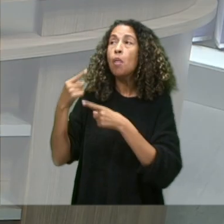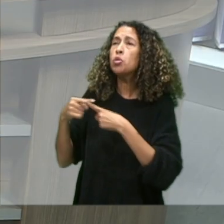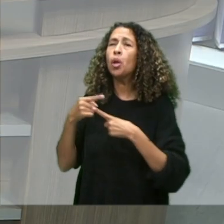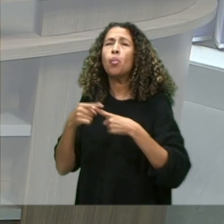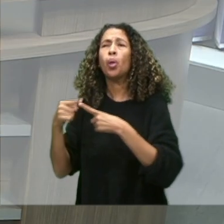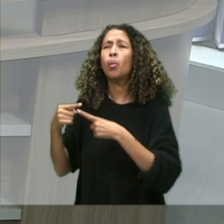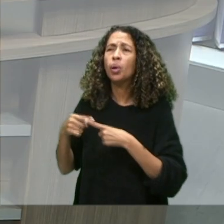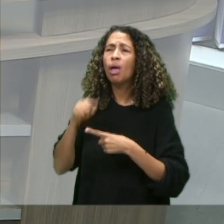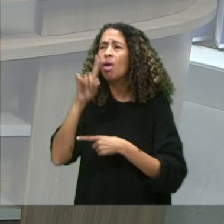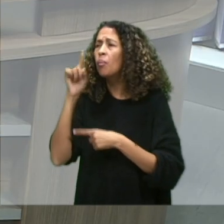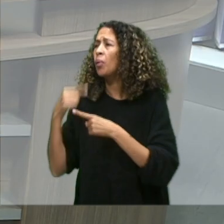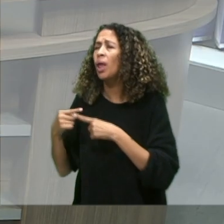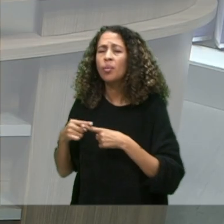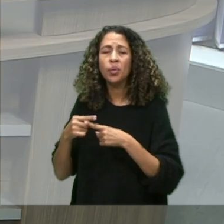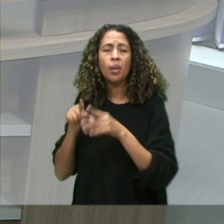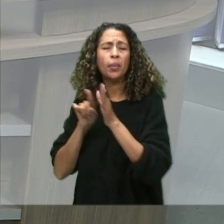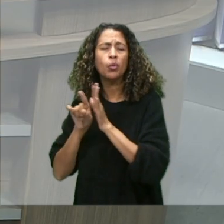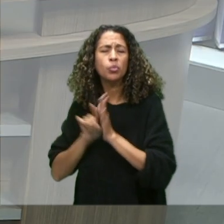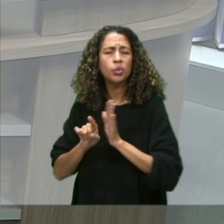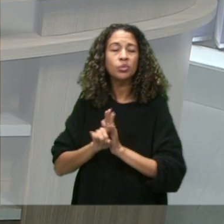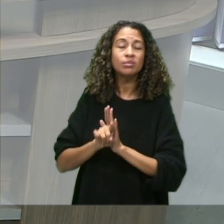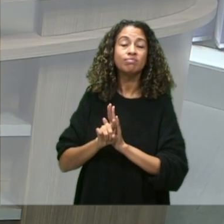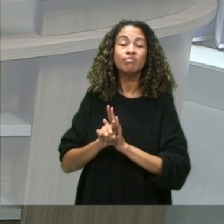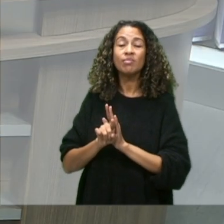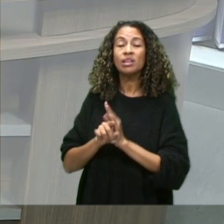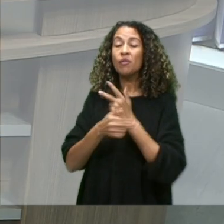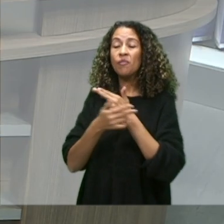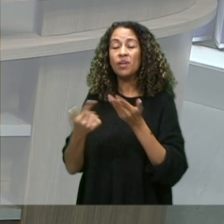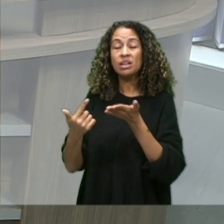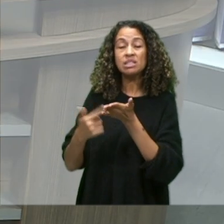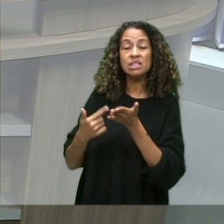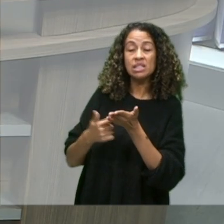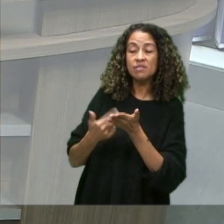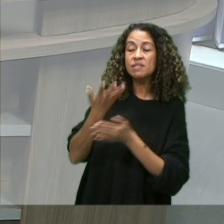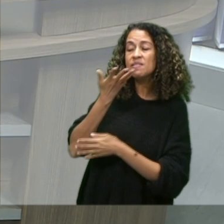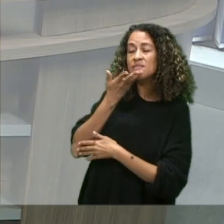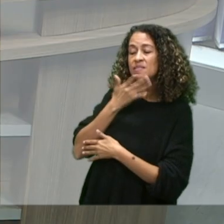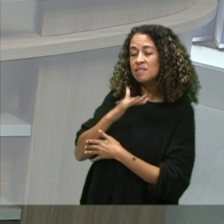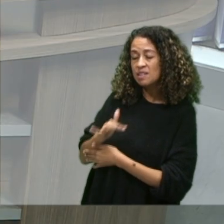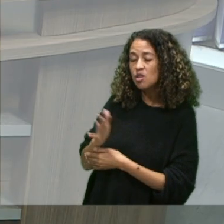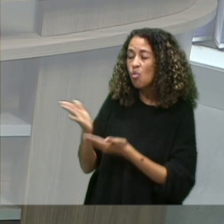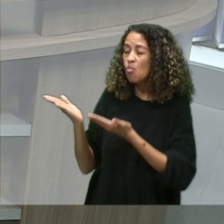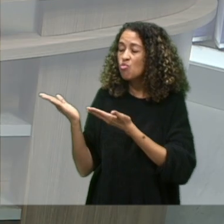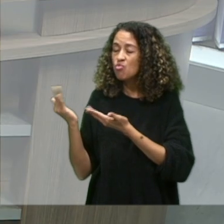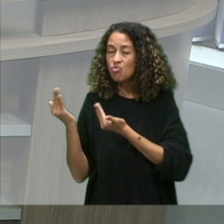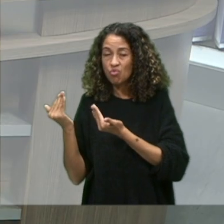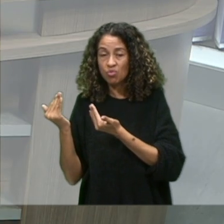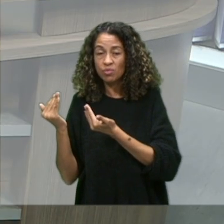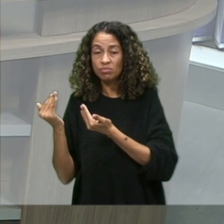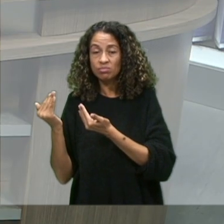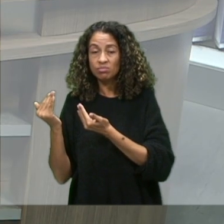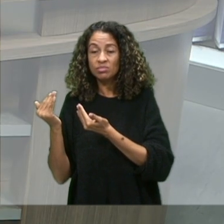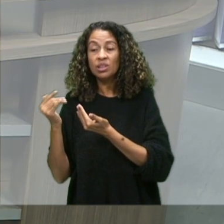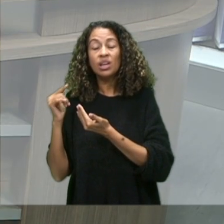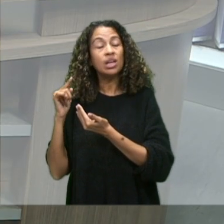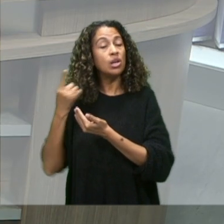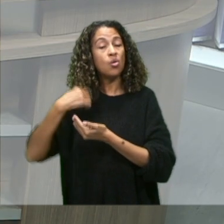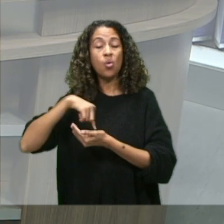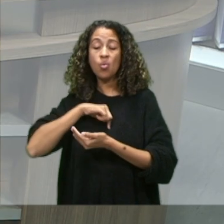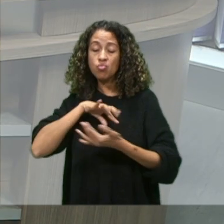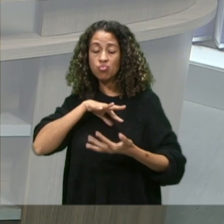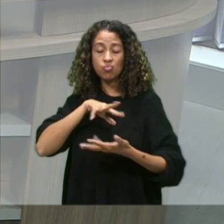que é muito vivo, né? Na infância, na juventude. E é o que move o